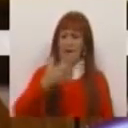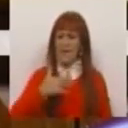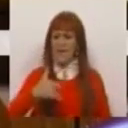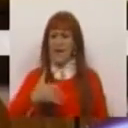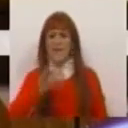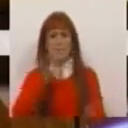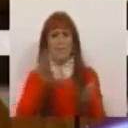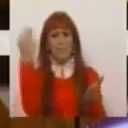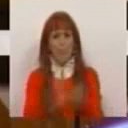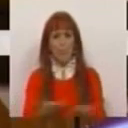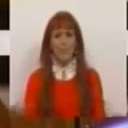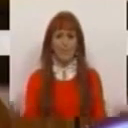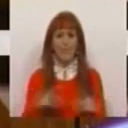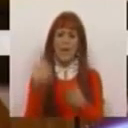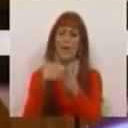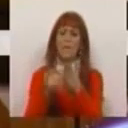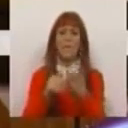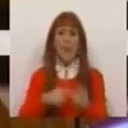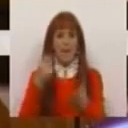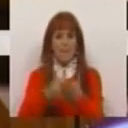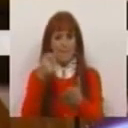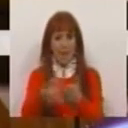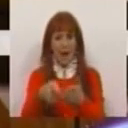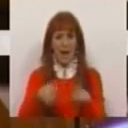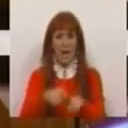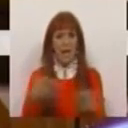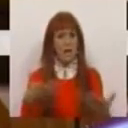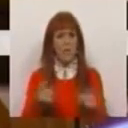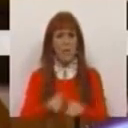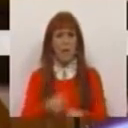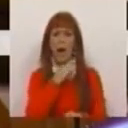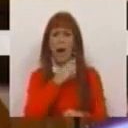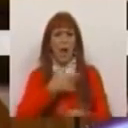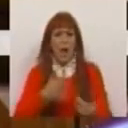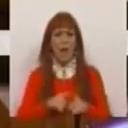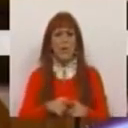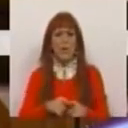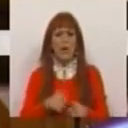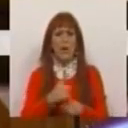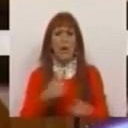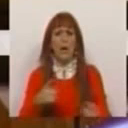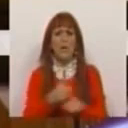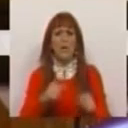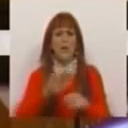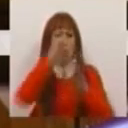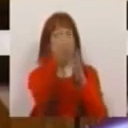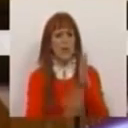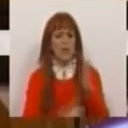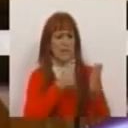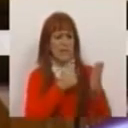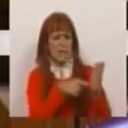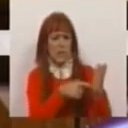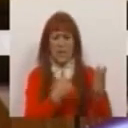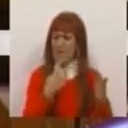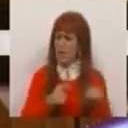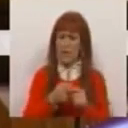e CDS. A introdução da propina não ignora disposições constitucionais que